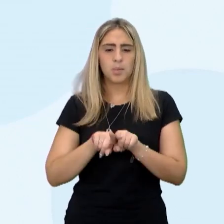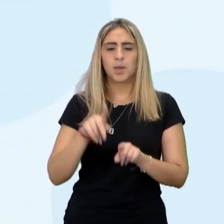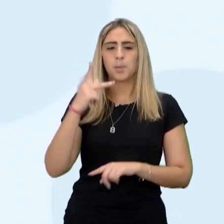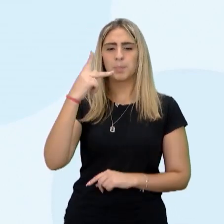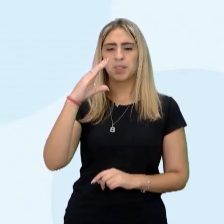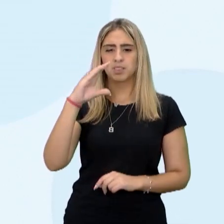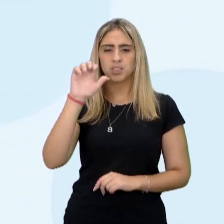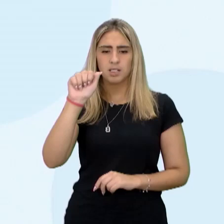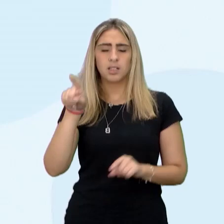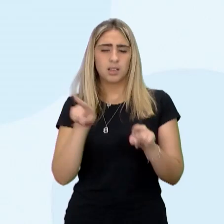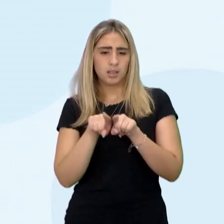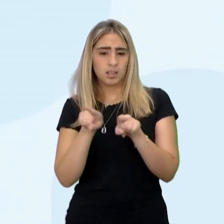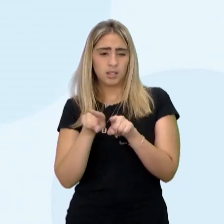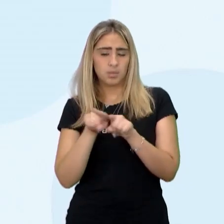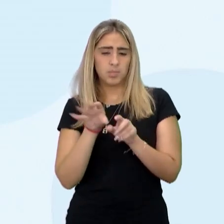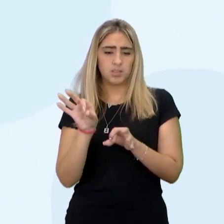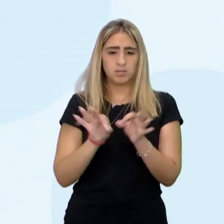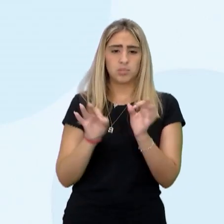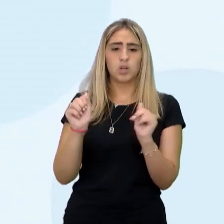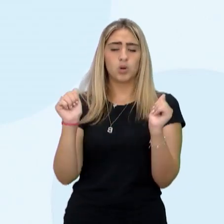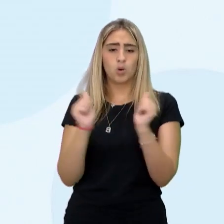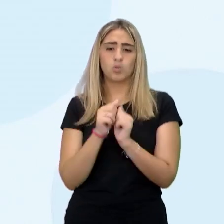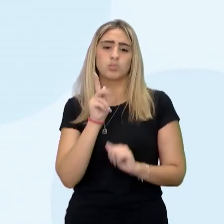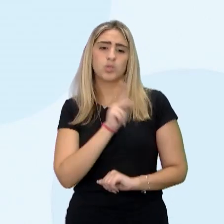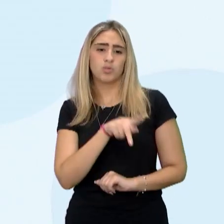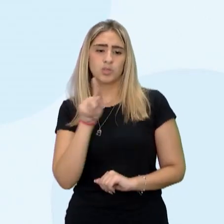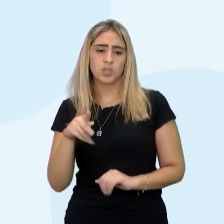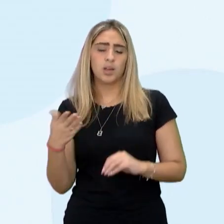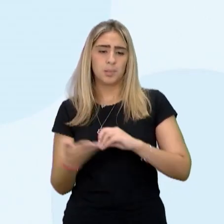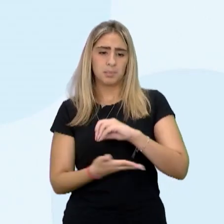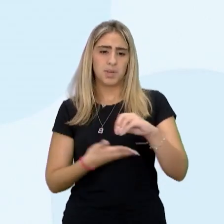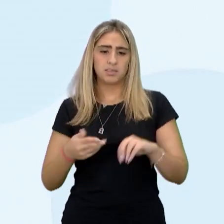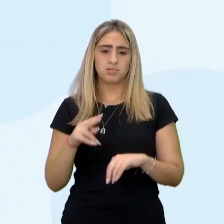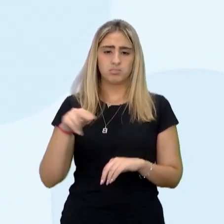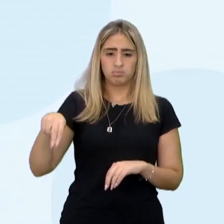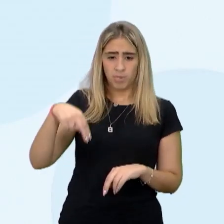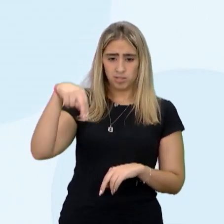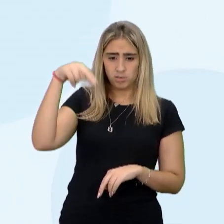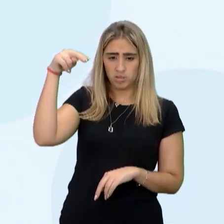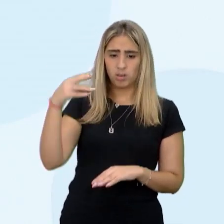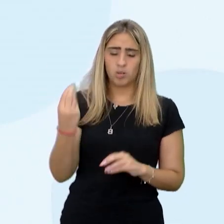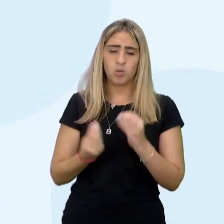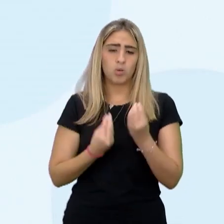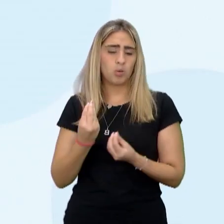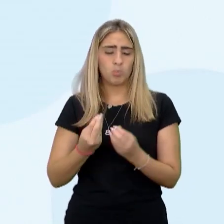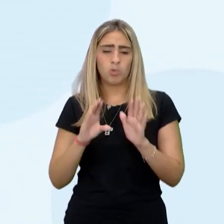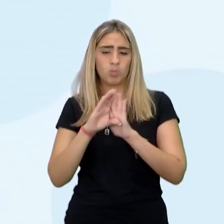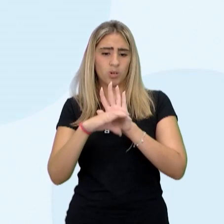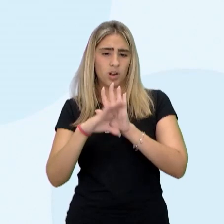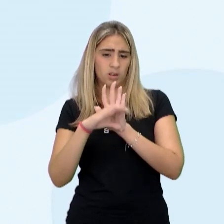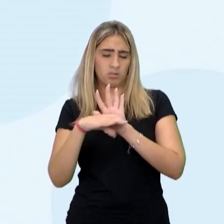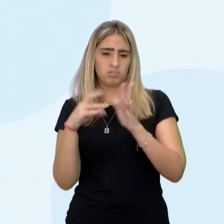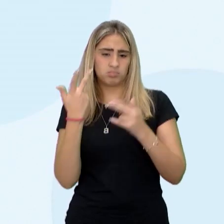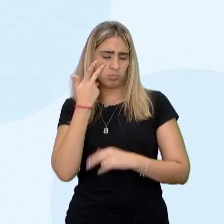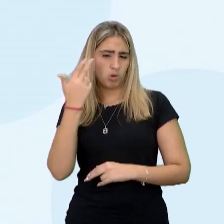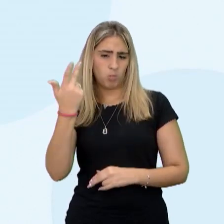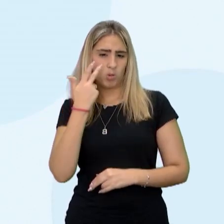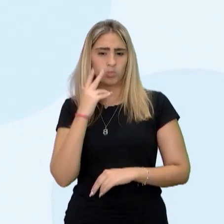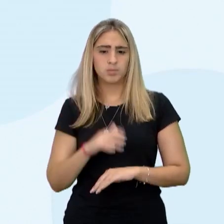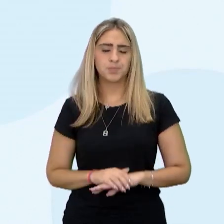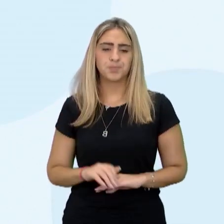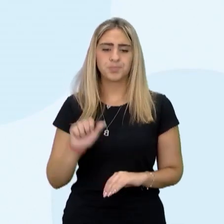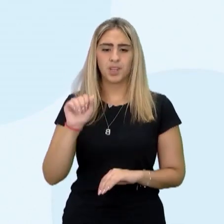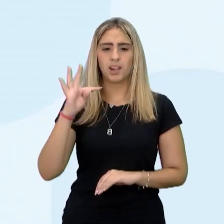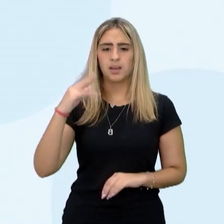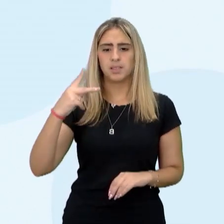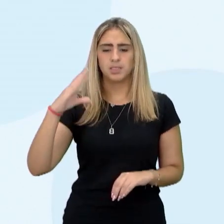PCA, ele também alinha diretamente aí com os professores da Base Nacional Comum Curricular, por exemplo, nas demandas do ATPCA, né, nas